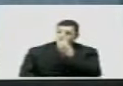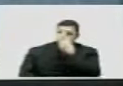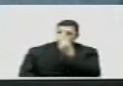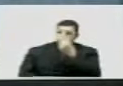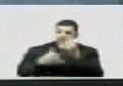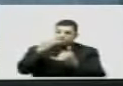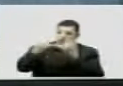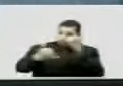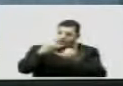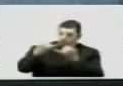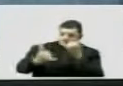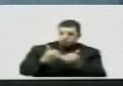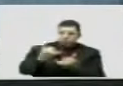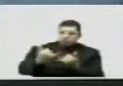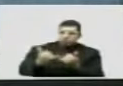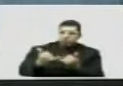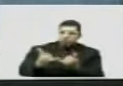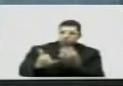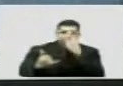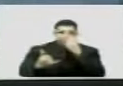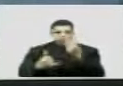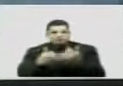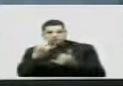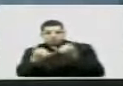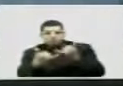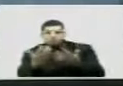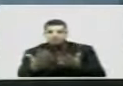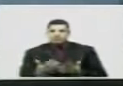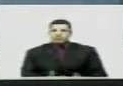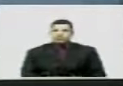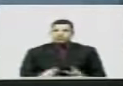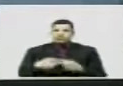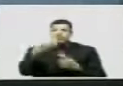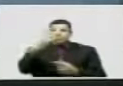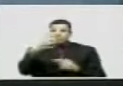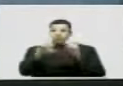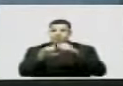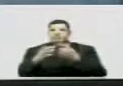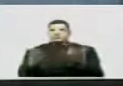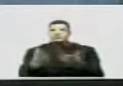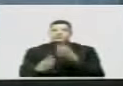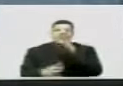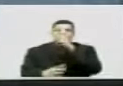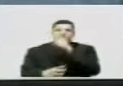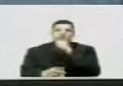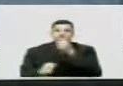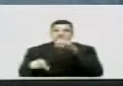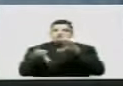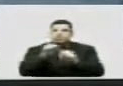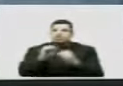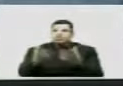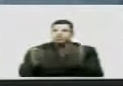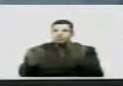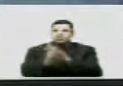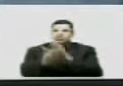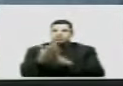Parece brincadeira isso. Parece brincadeira isso. 4 meses para uma